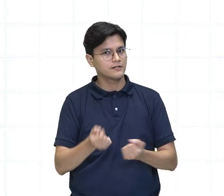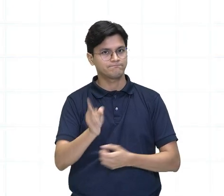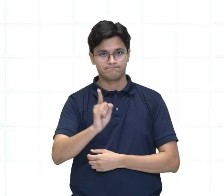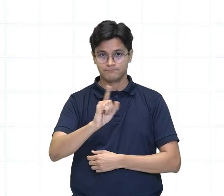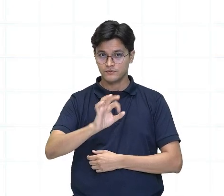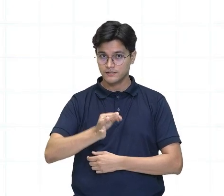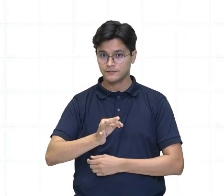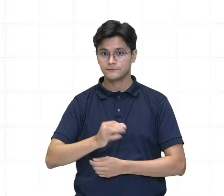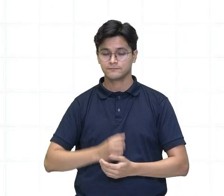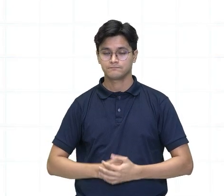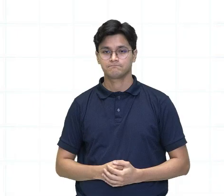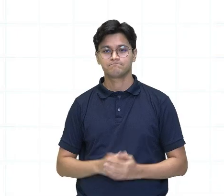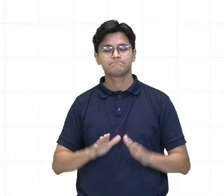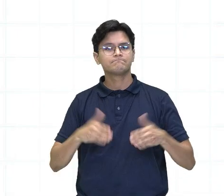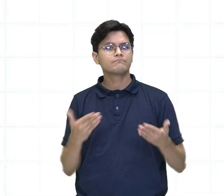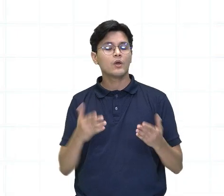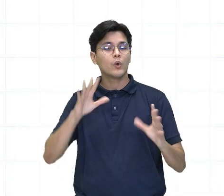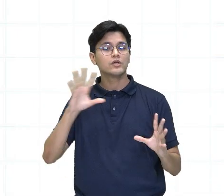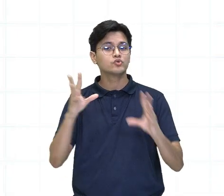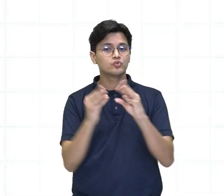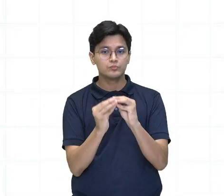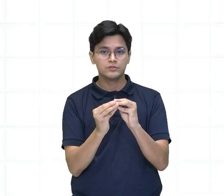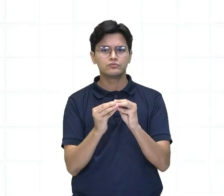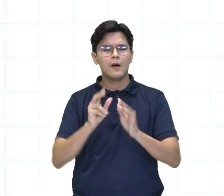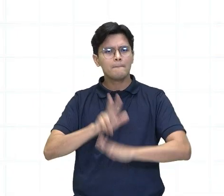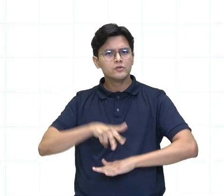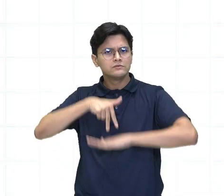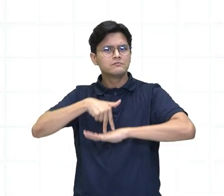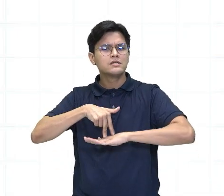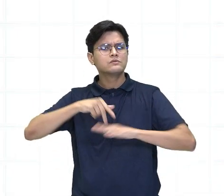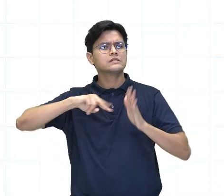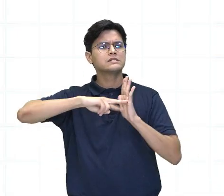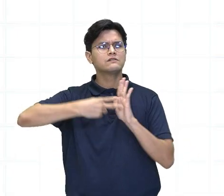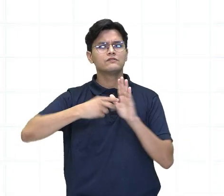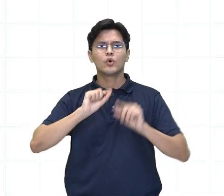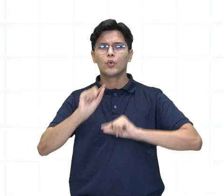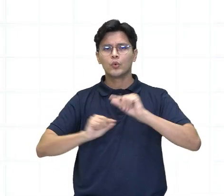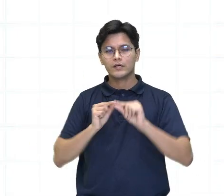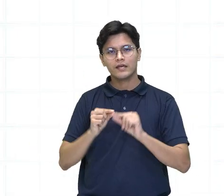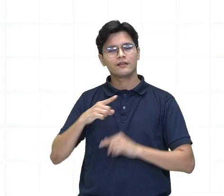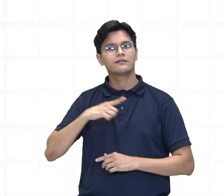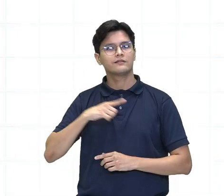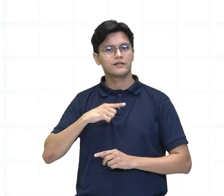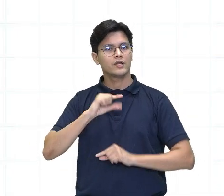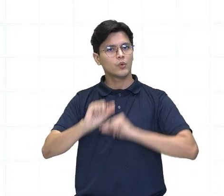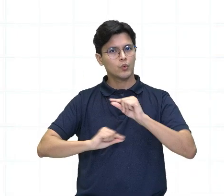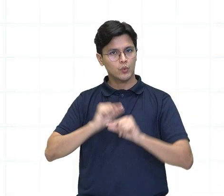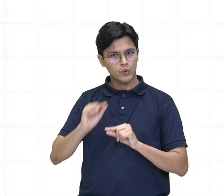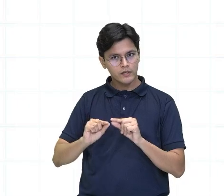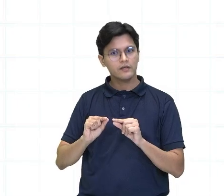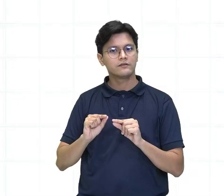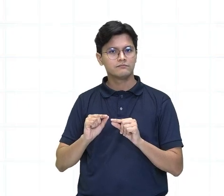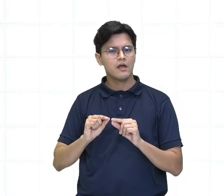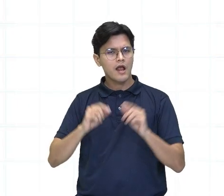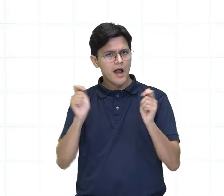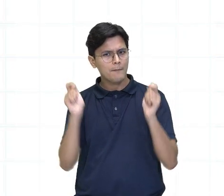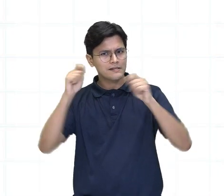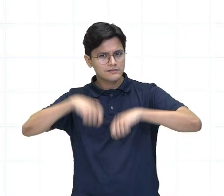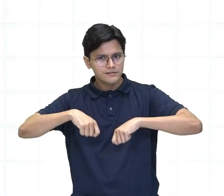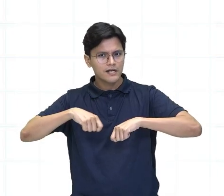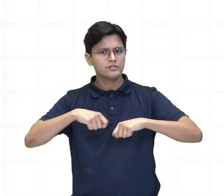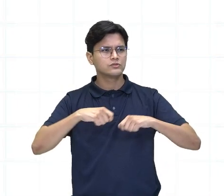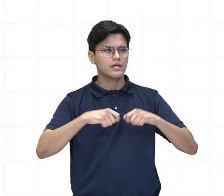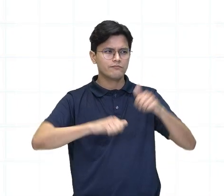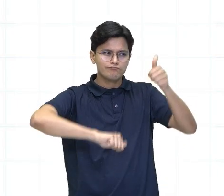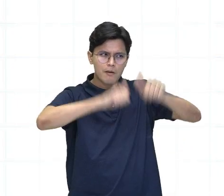Então, resumindo, né, esse posicionar-se criticamente é o quê? É adotar uma postura intelectualmente ativa, de ser